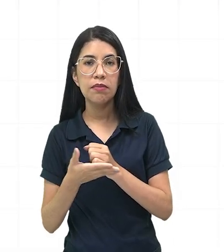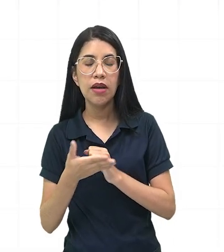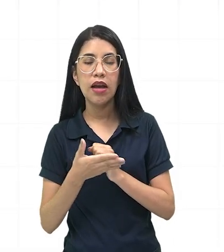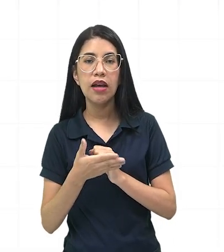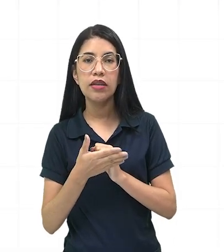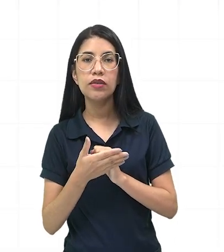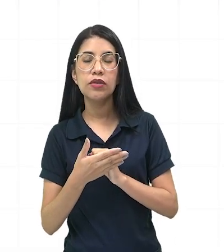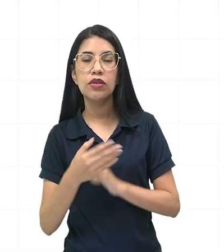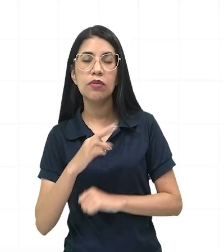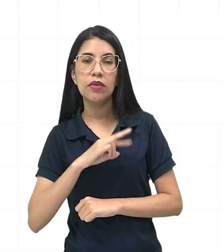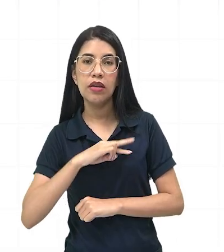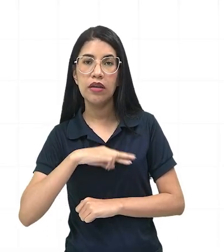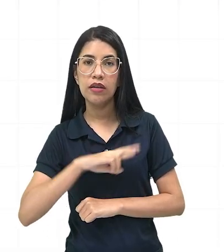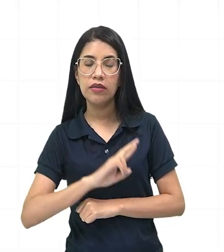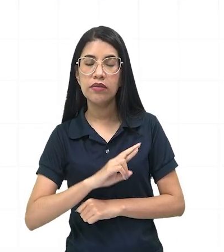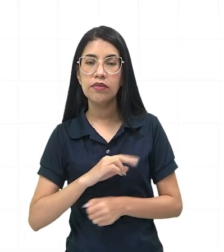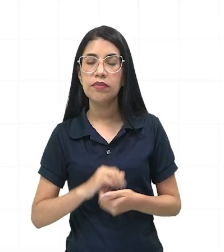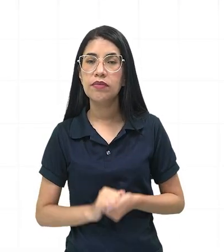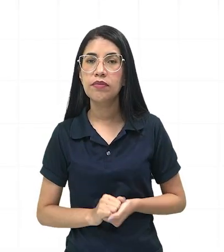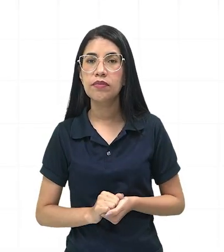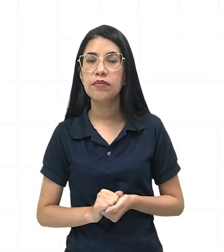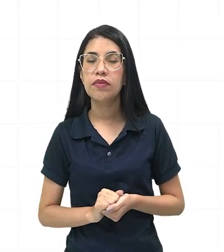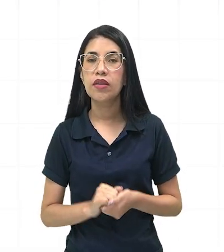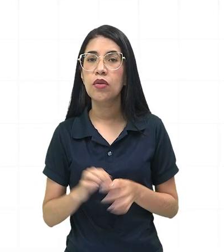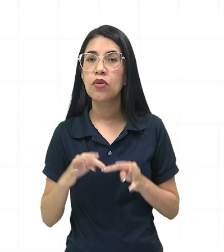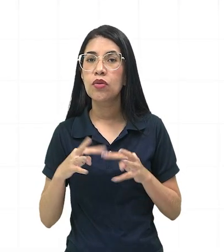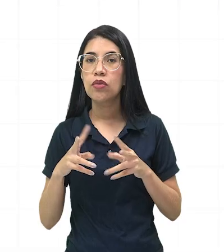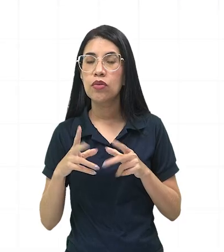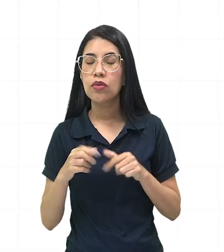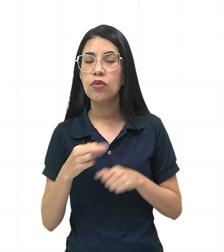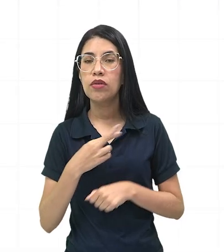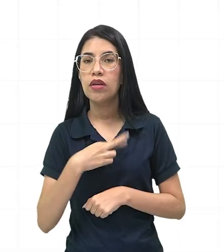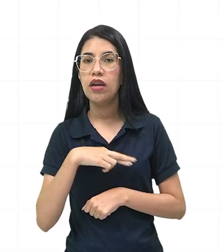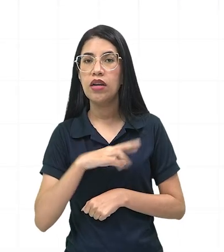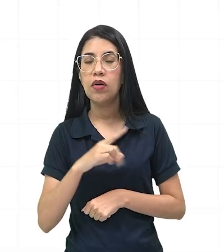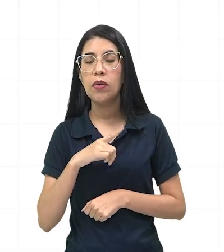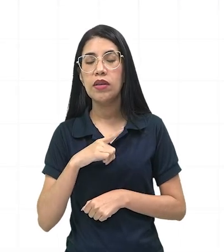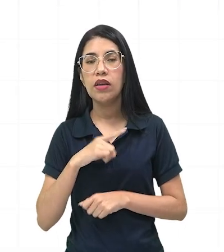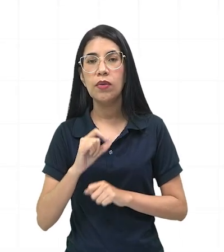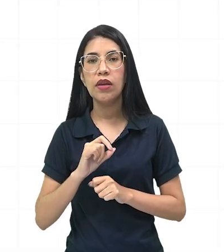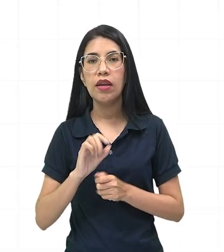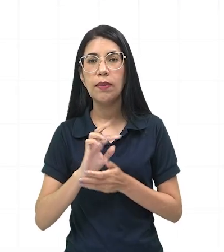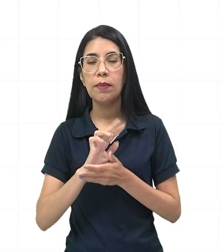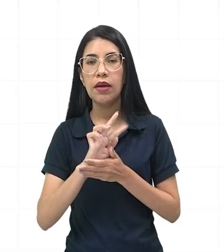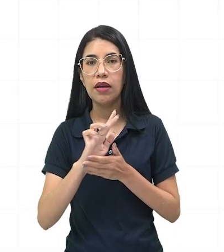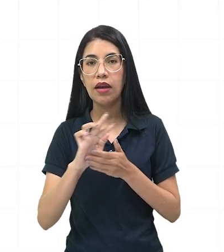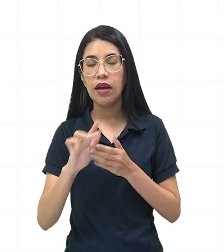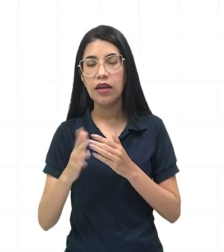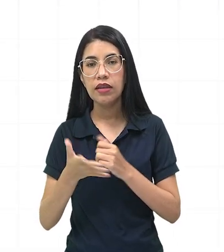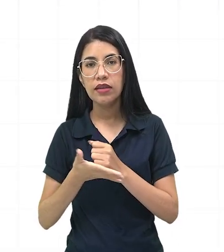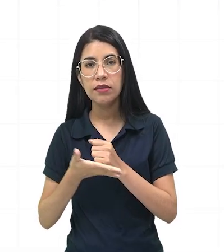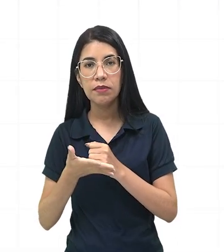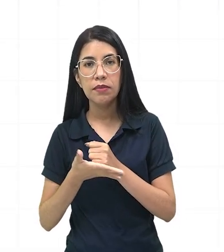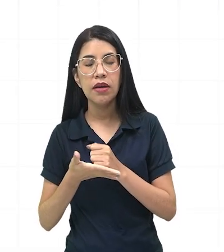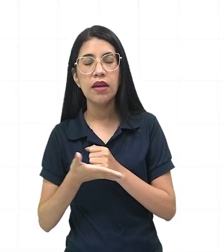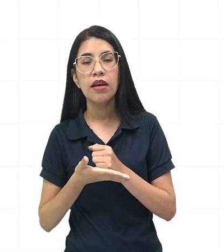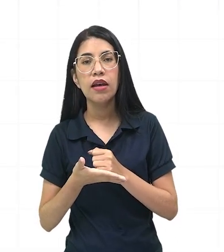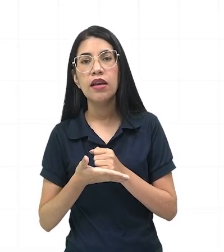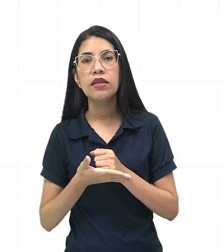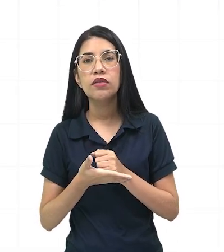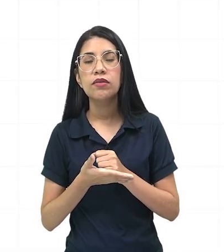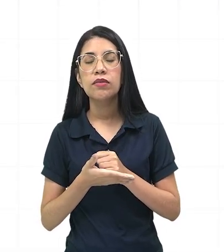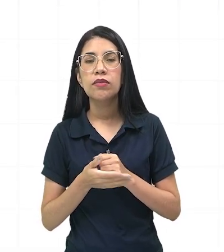uma determinada religião. Então, toda religião tem um conjunto basilar, um conjunto que